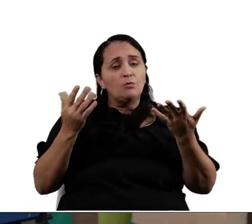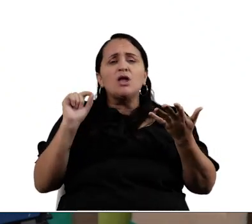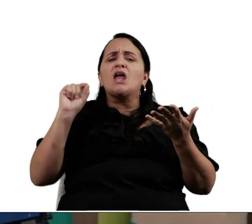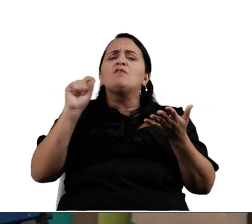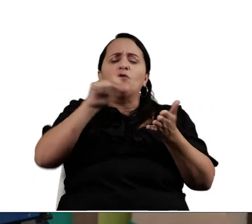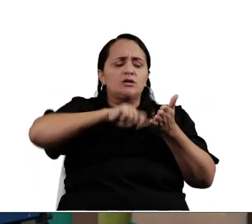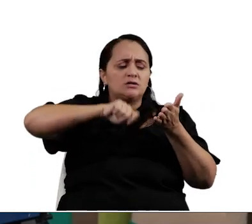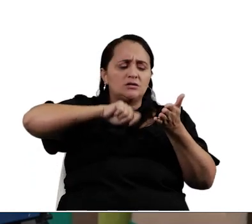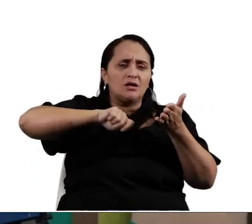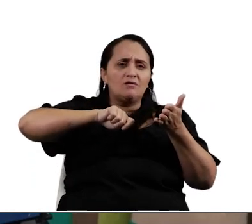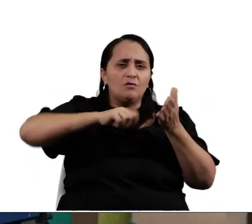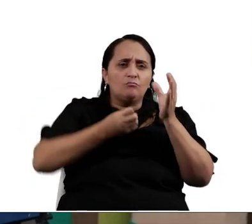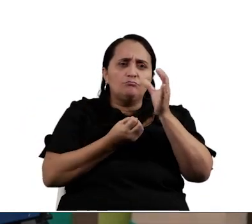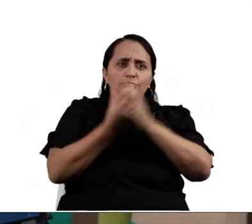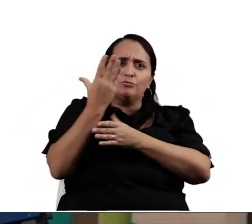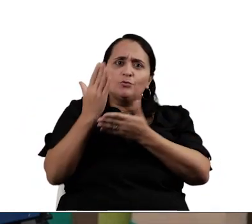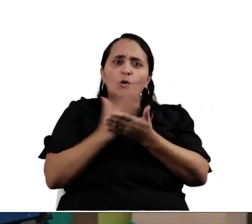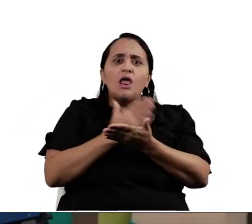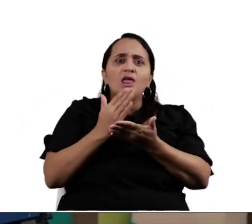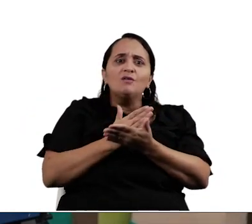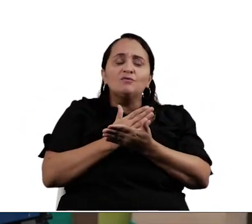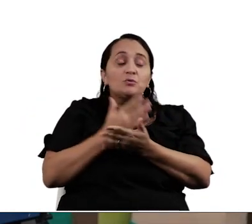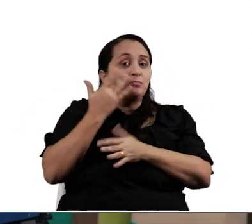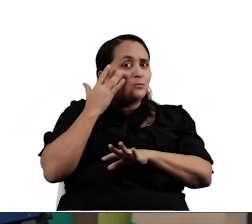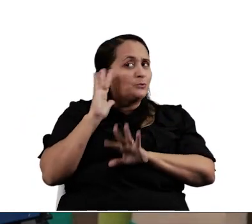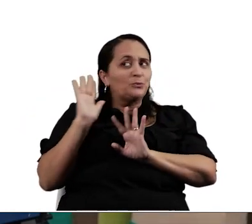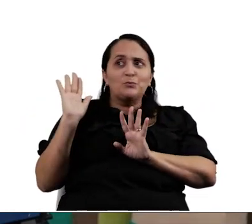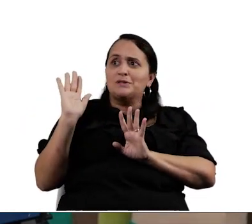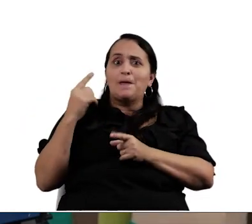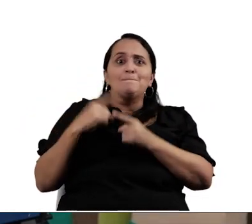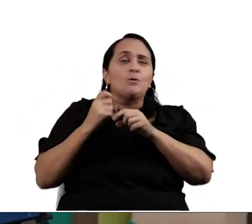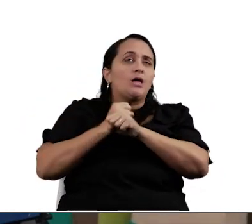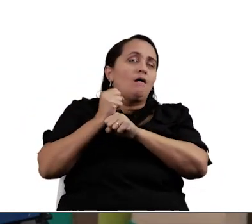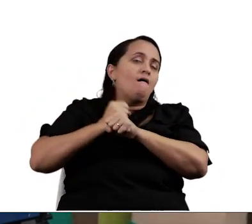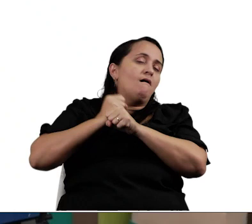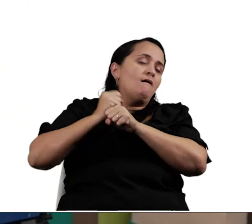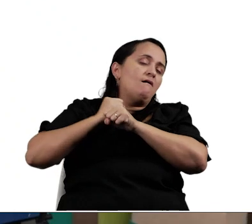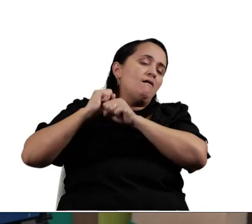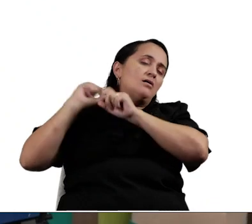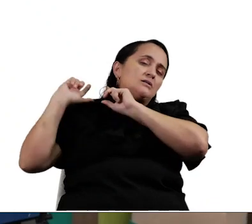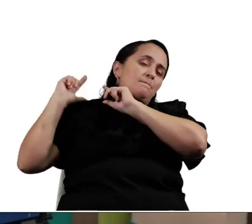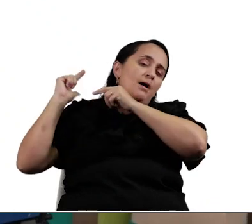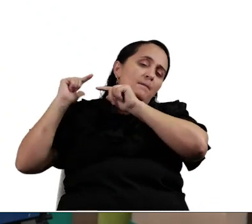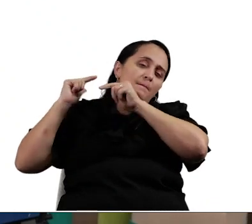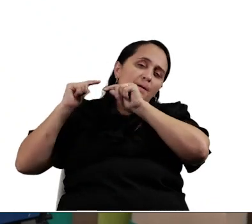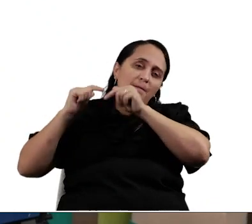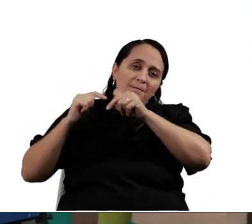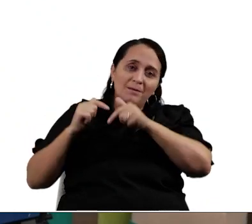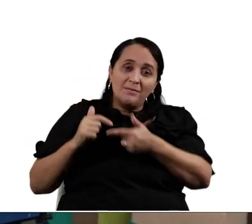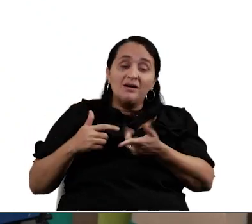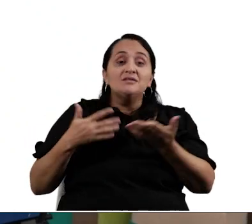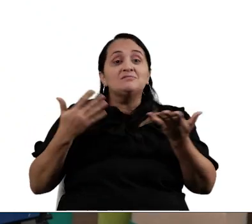autor original. Por quê? Porque vai passando de geração em geração, um conta para o outro conta para outro,